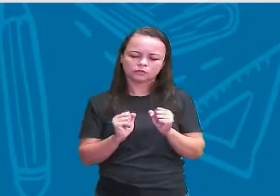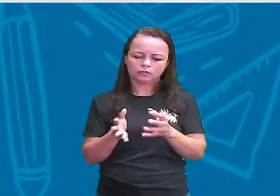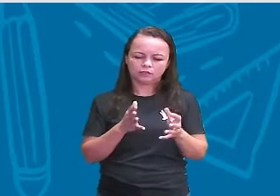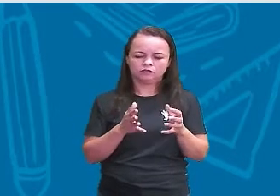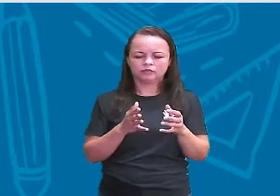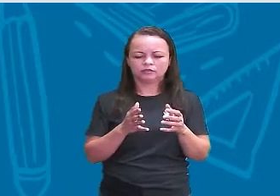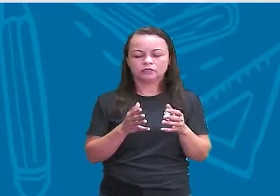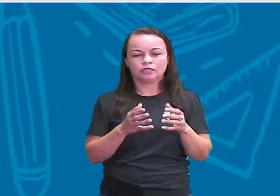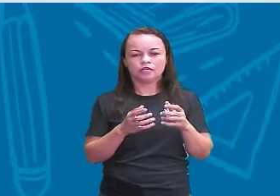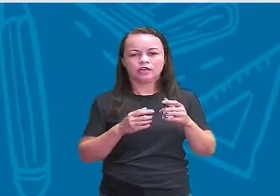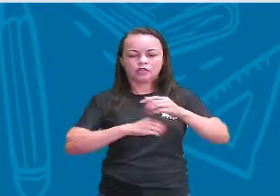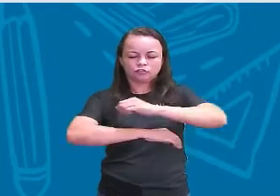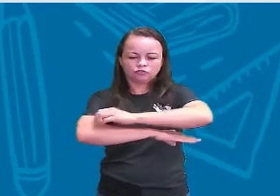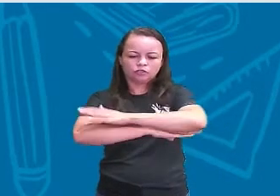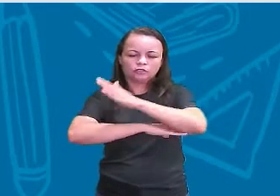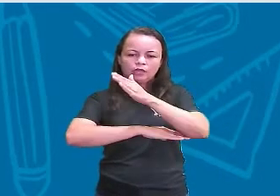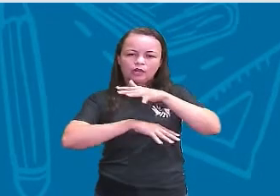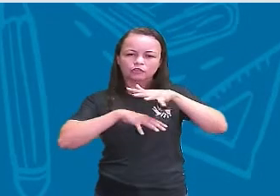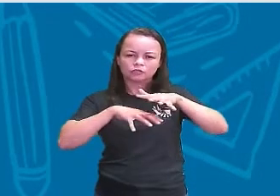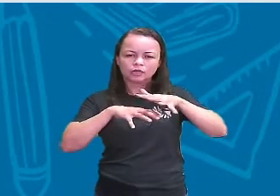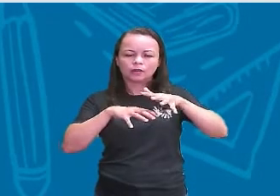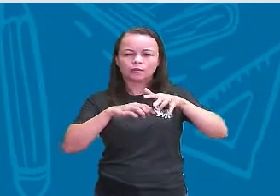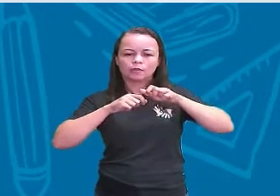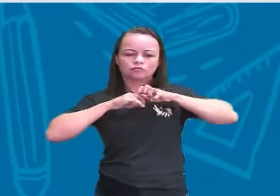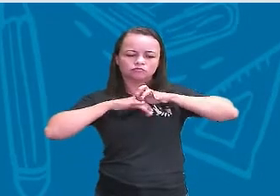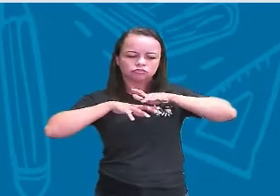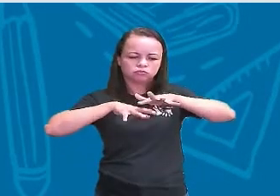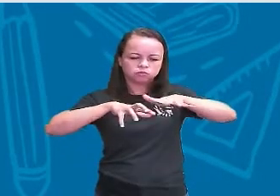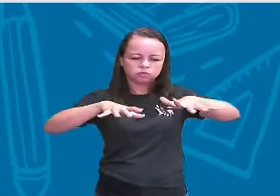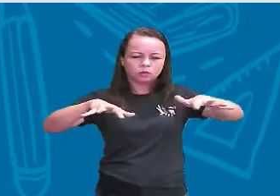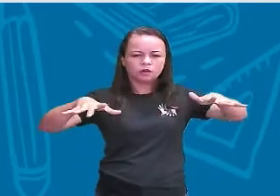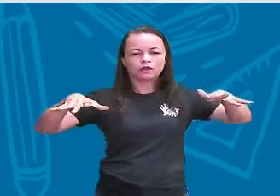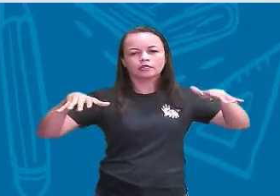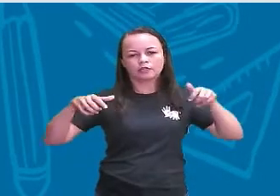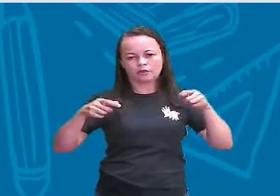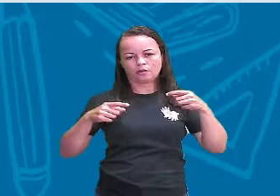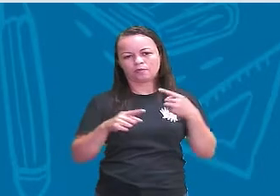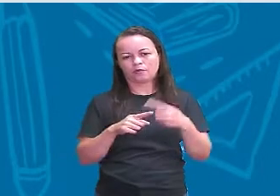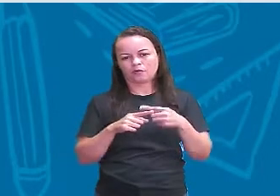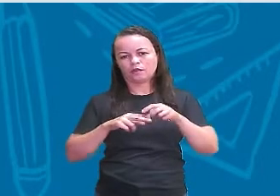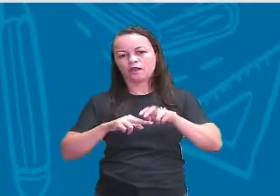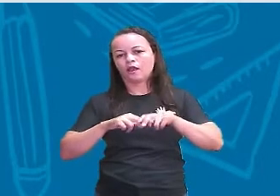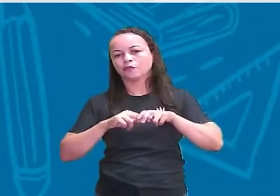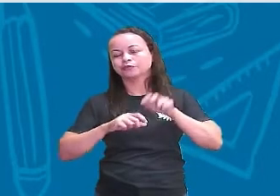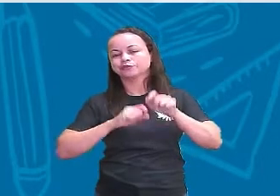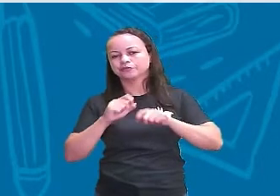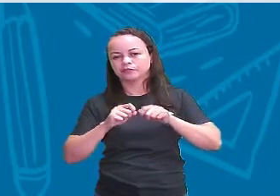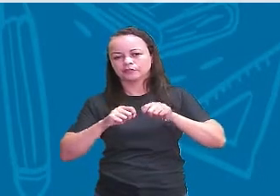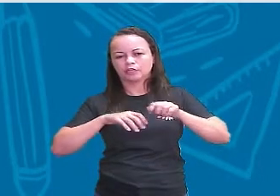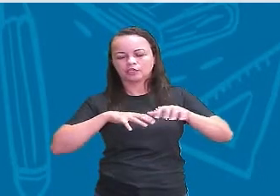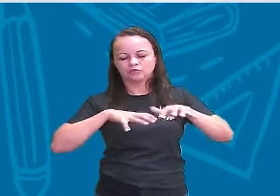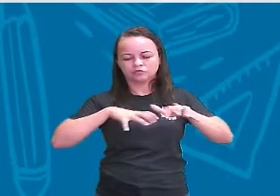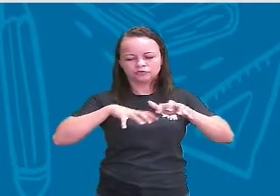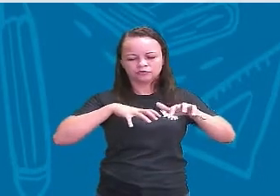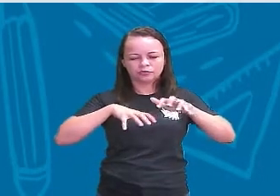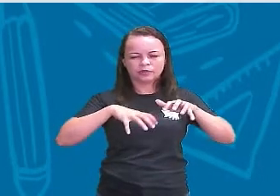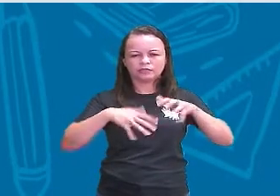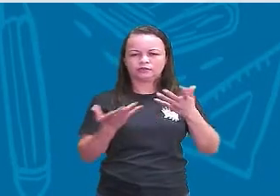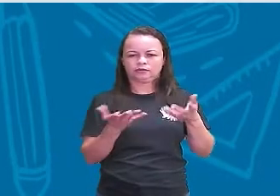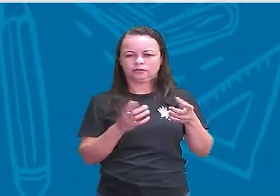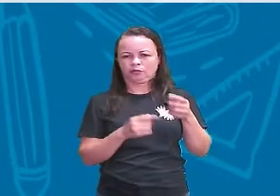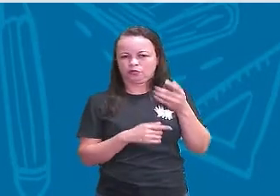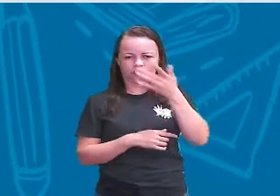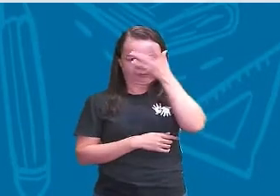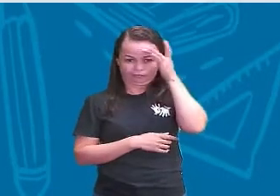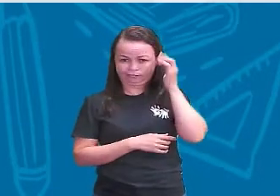tremam, pois o som se propaga por meio das vibrações. Quando o som ele é emitido, ele